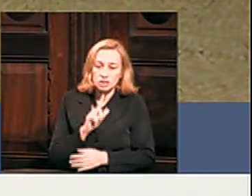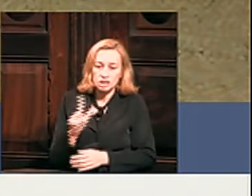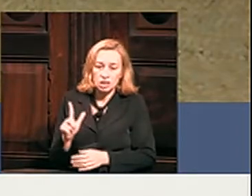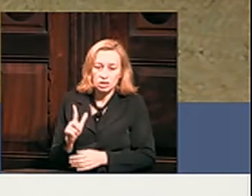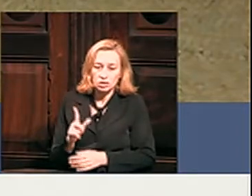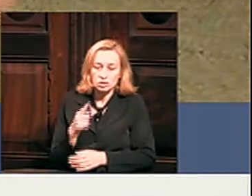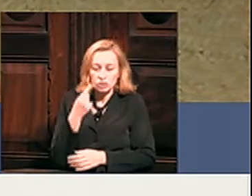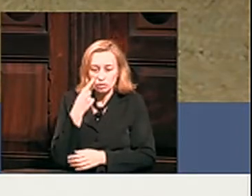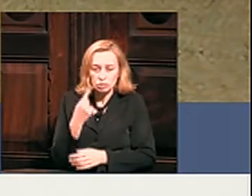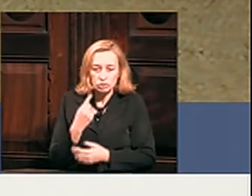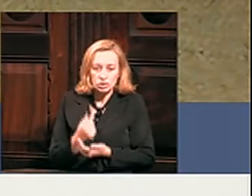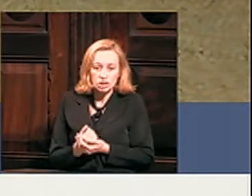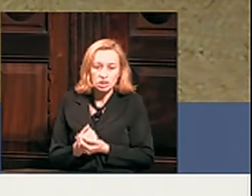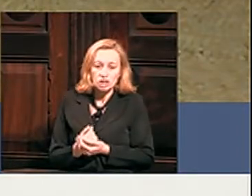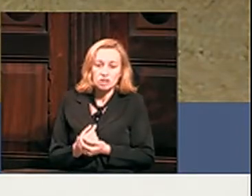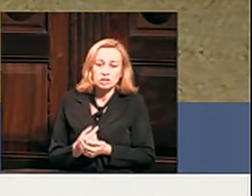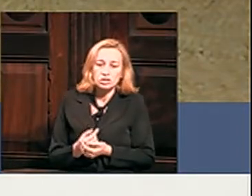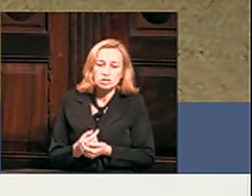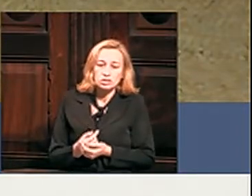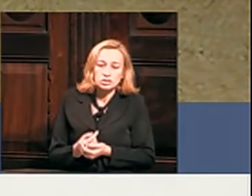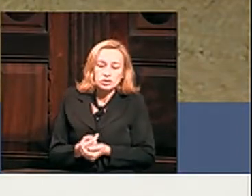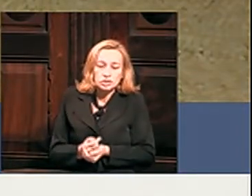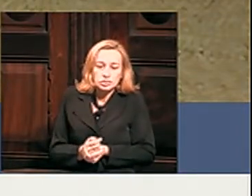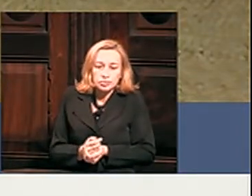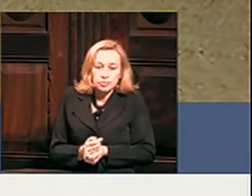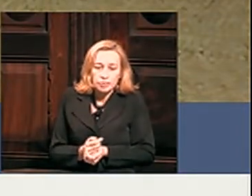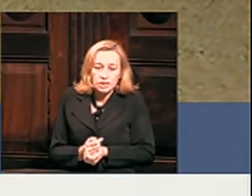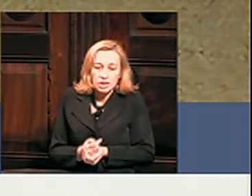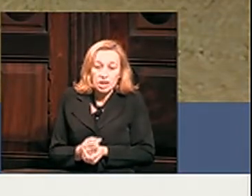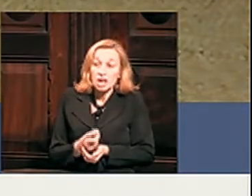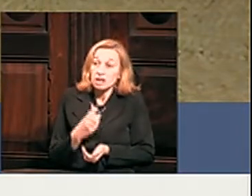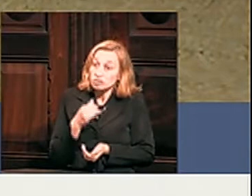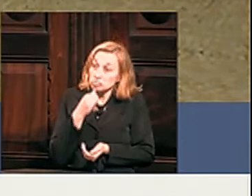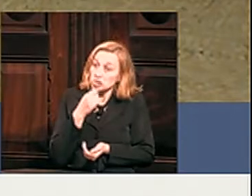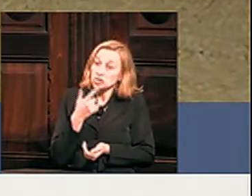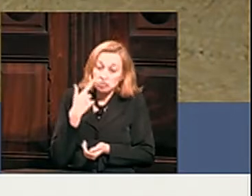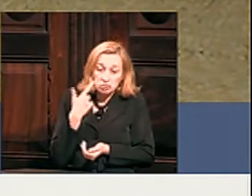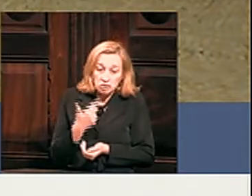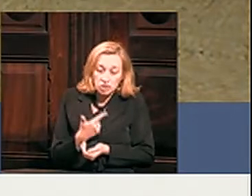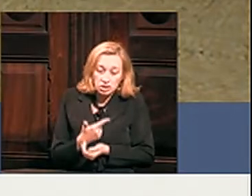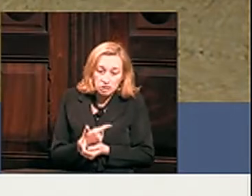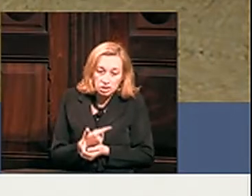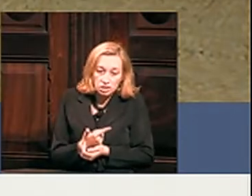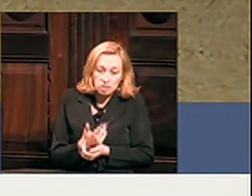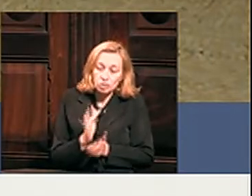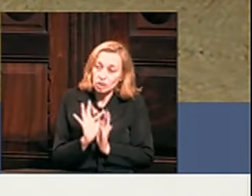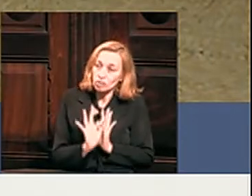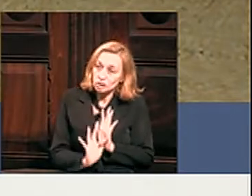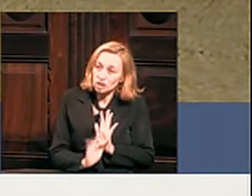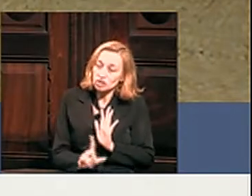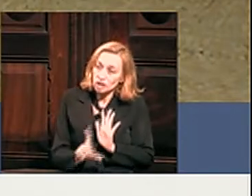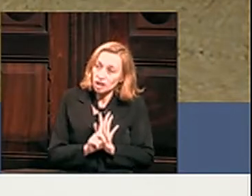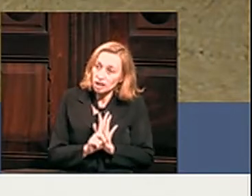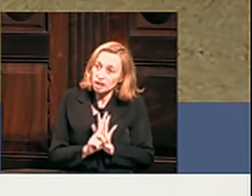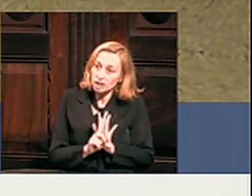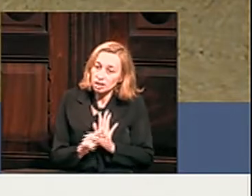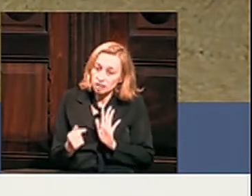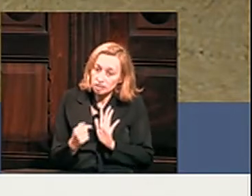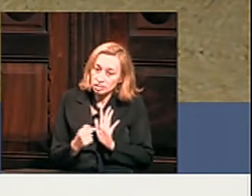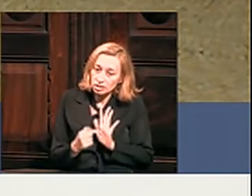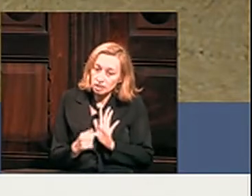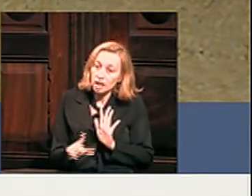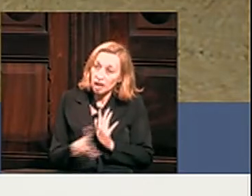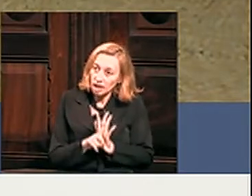inclusive, instados, o que eu considero até uma humilhação para o Parlamento, a colocar no texto da lei que a lei votada pelo